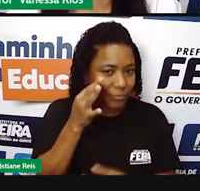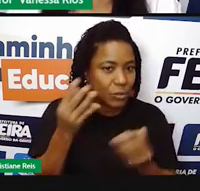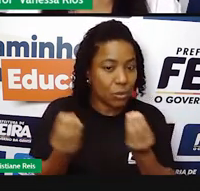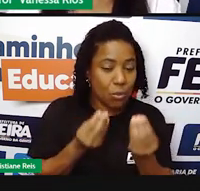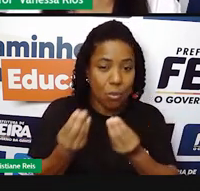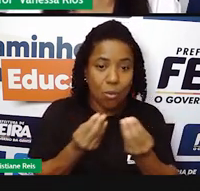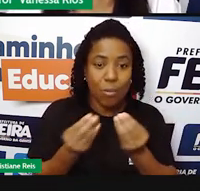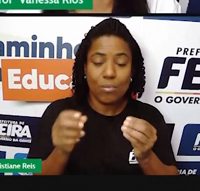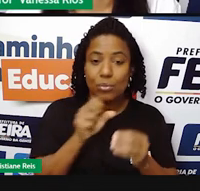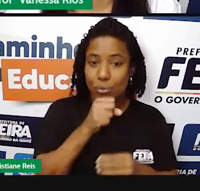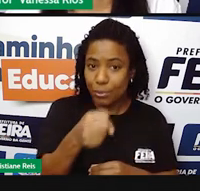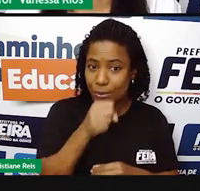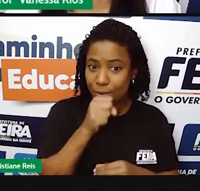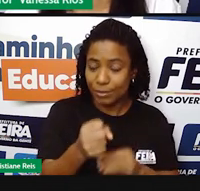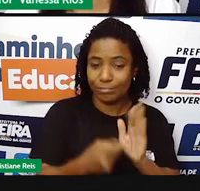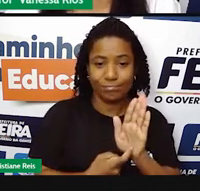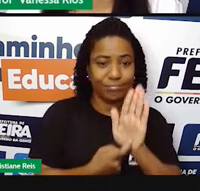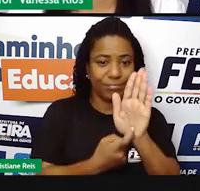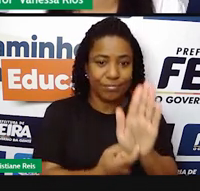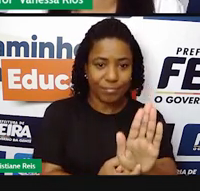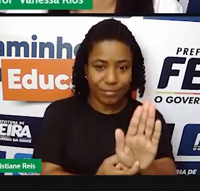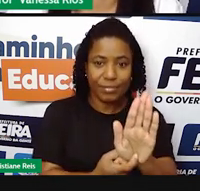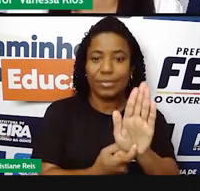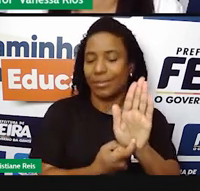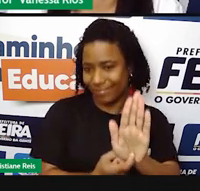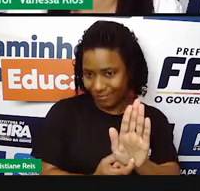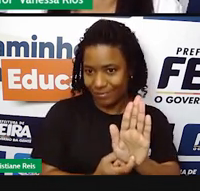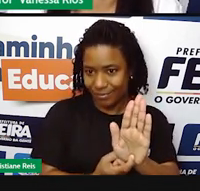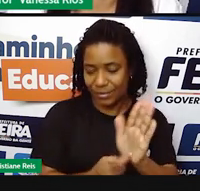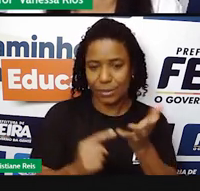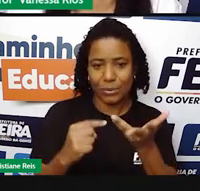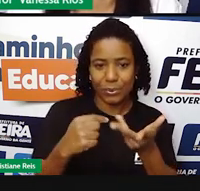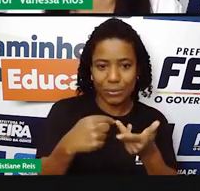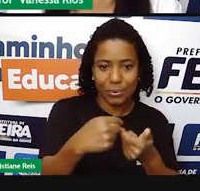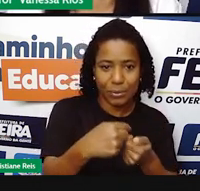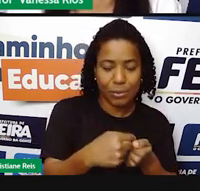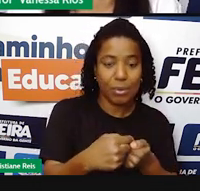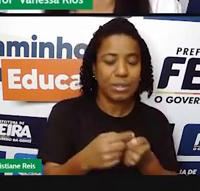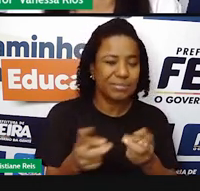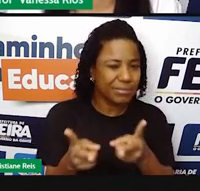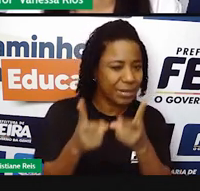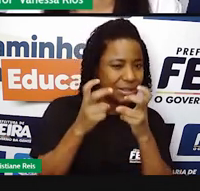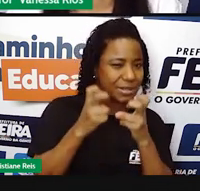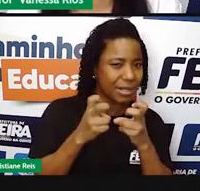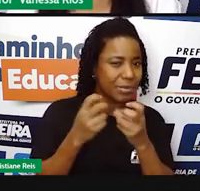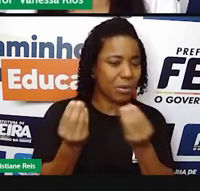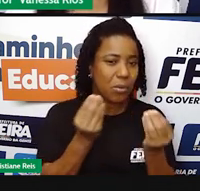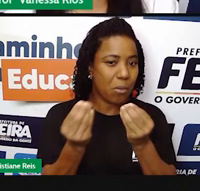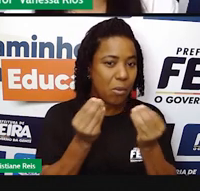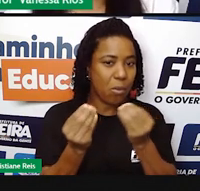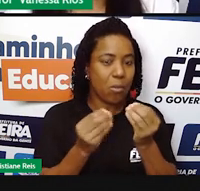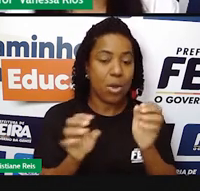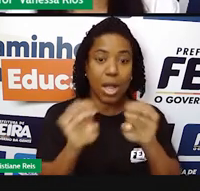apresentada para os leitores, quais são os elementos que aparecem também nesse gênero textual.